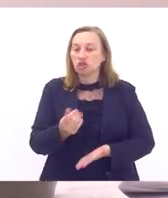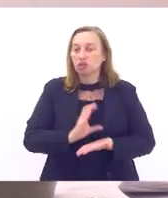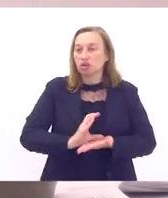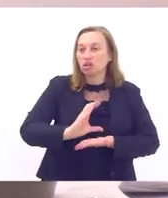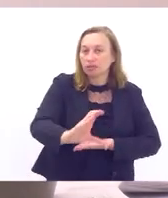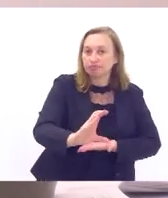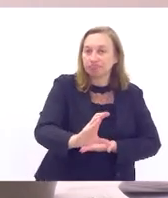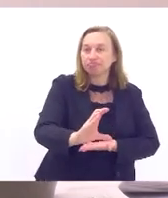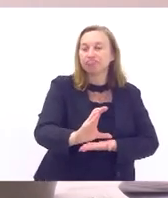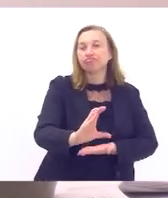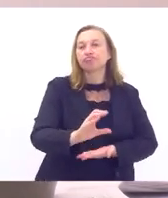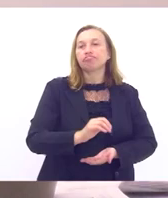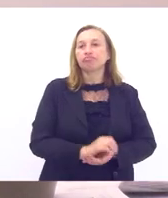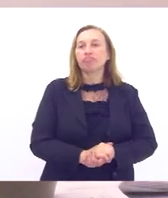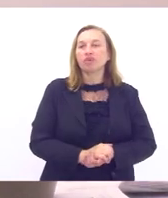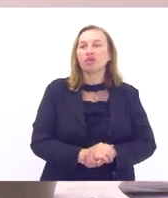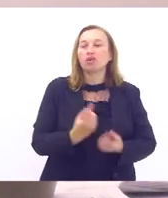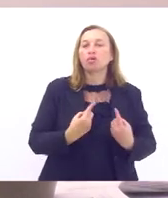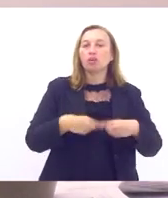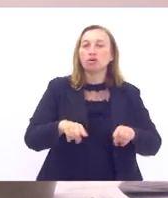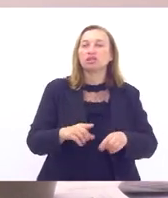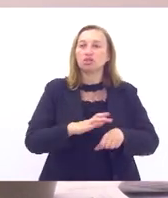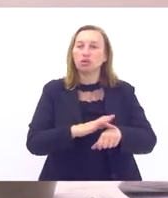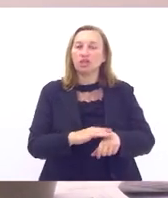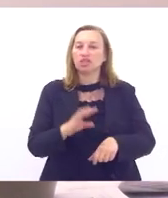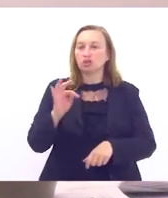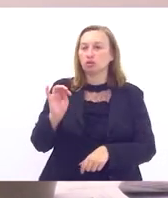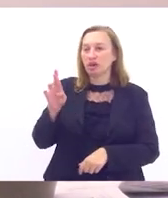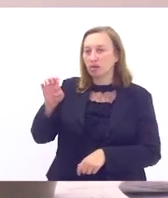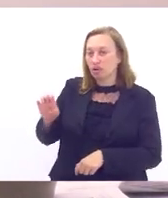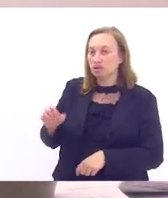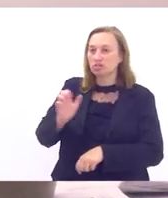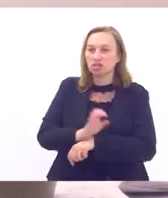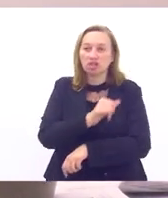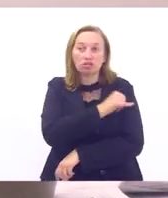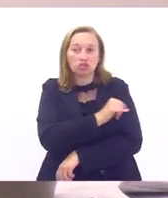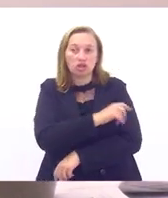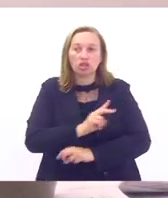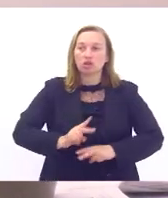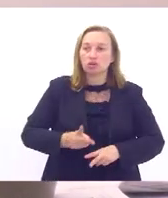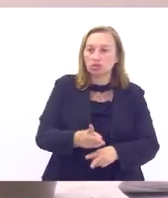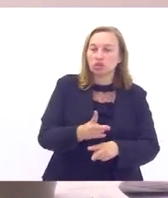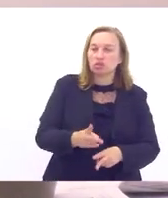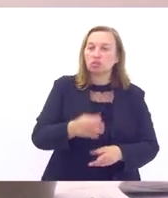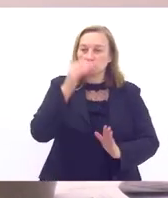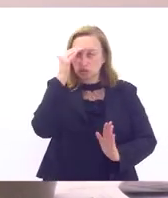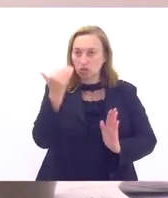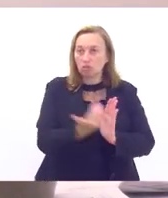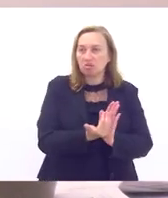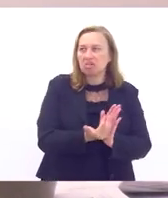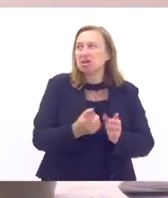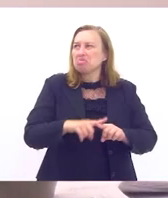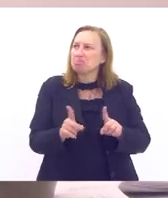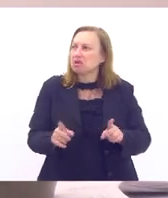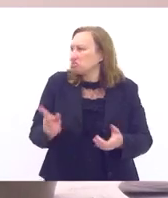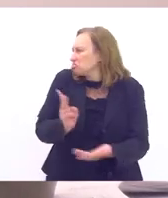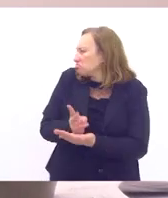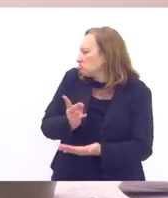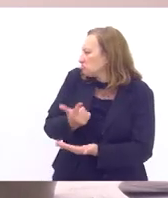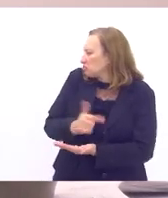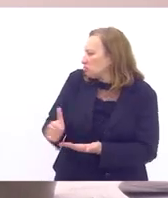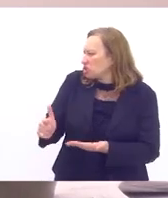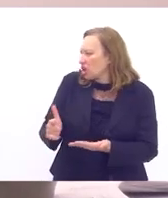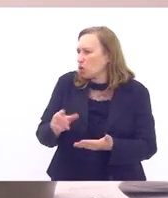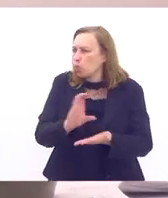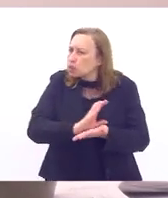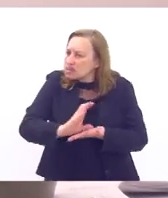destinados ao enfrentamento da tuberculose no Estado do Rio de Janeiro, que continuam sendo executados, embora não haja conselho e a